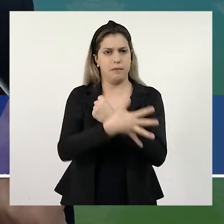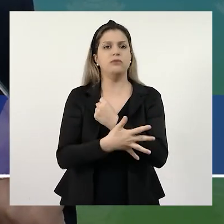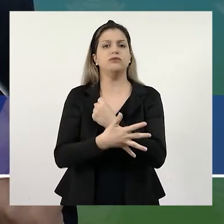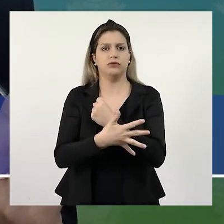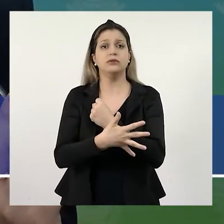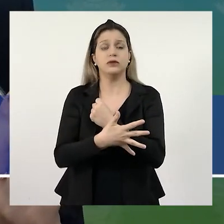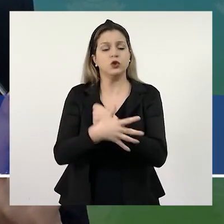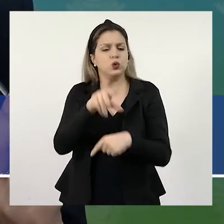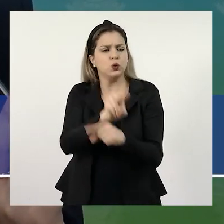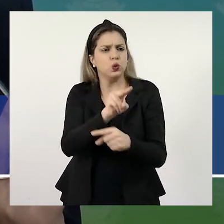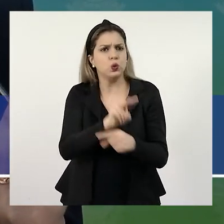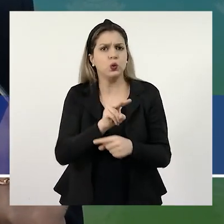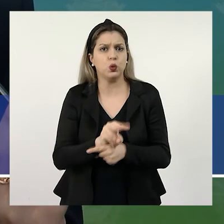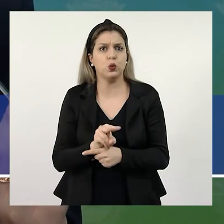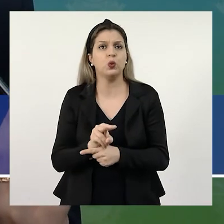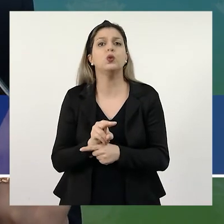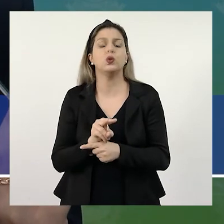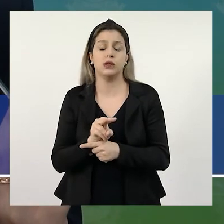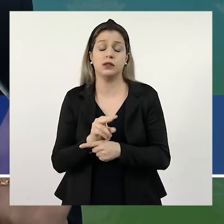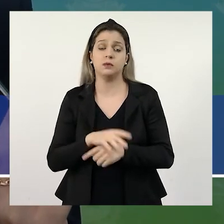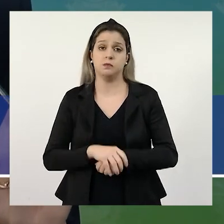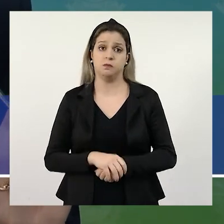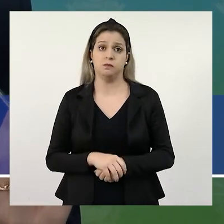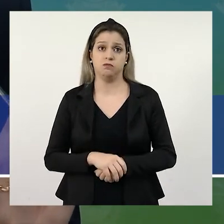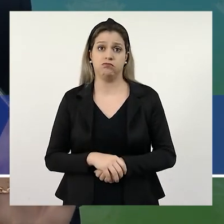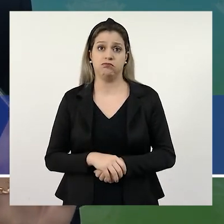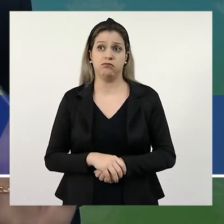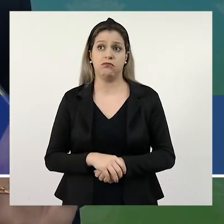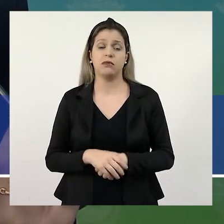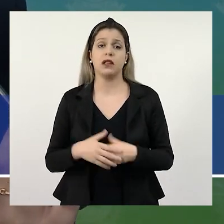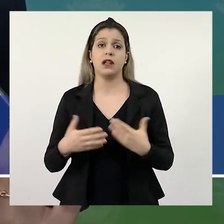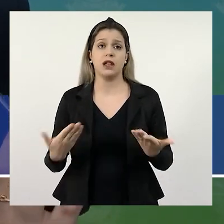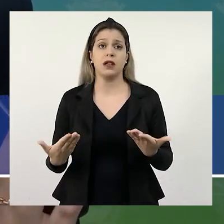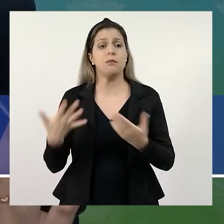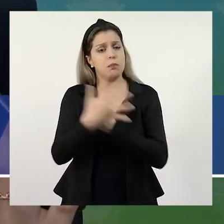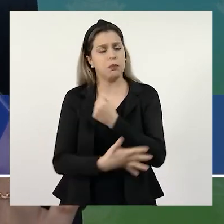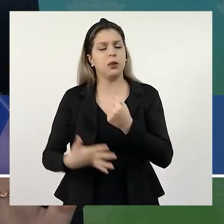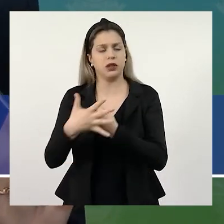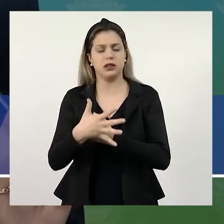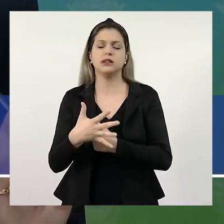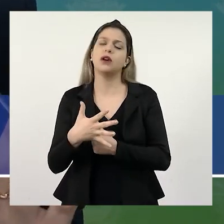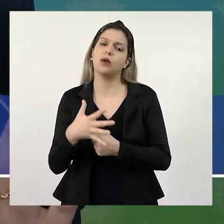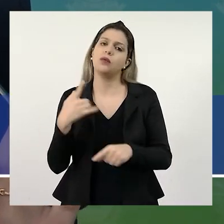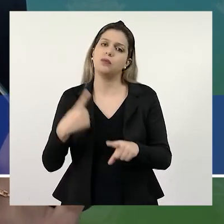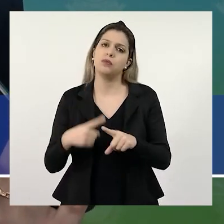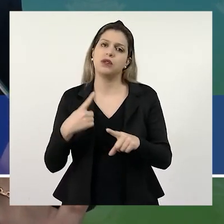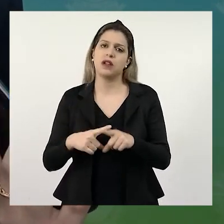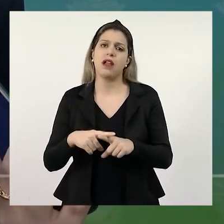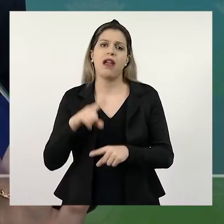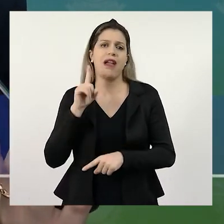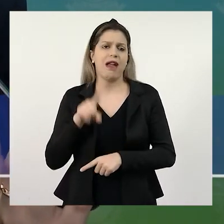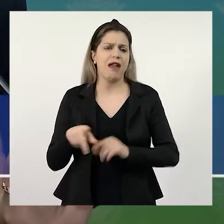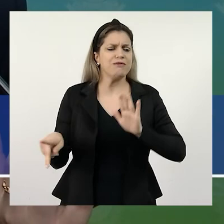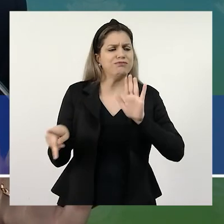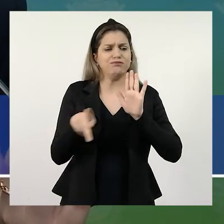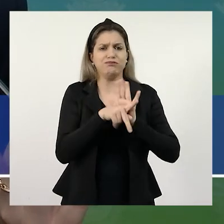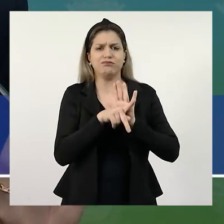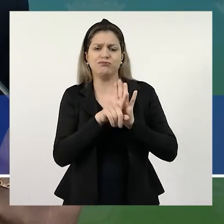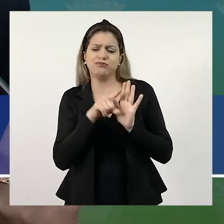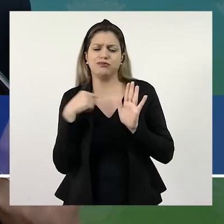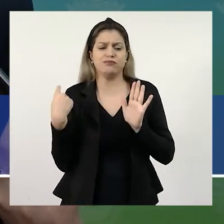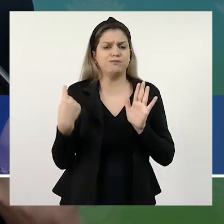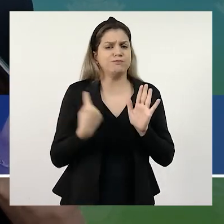preservado e haja uma preservação daquilo que nós consideramos um